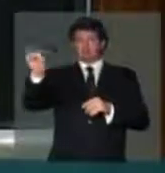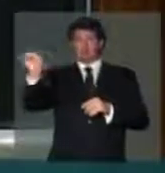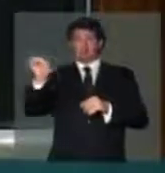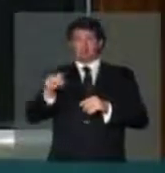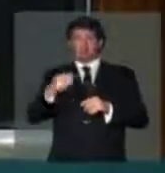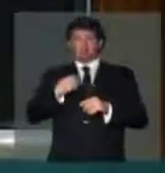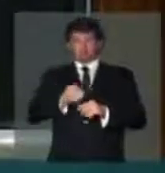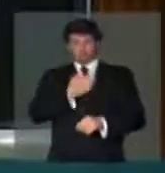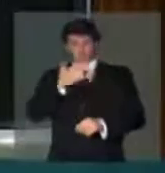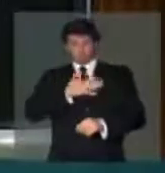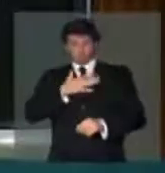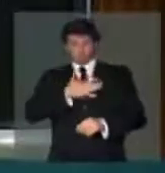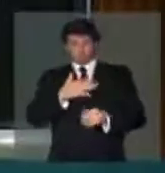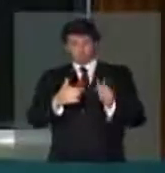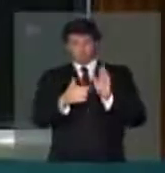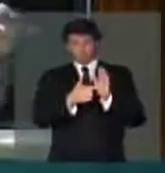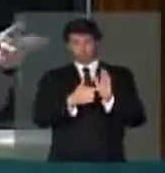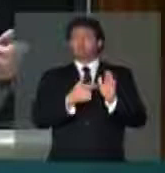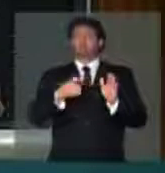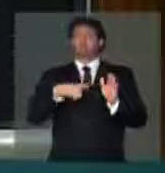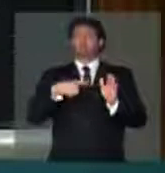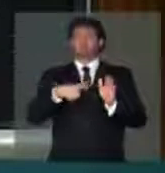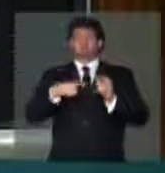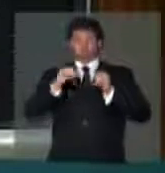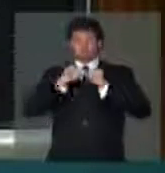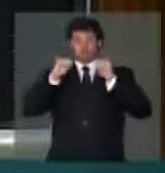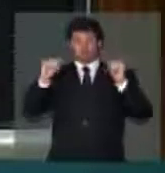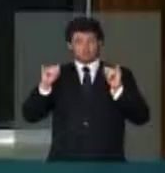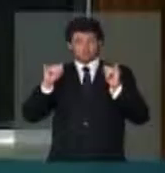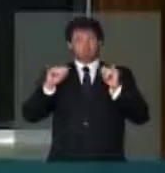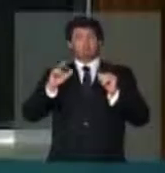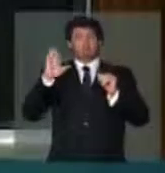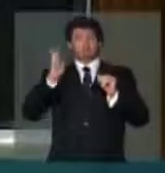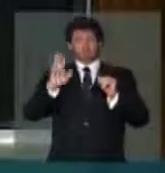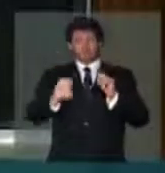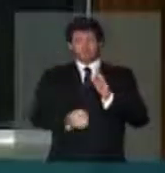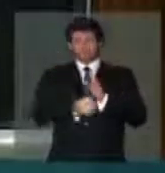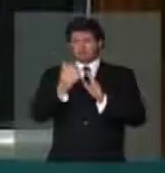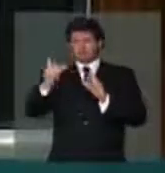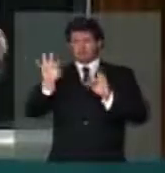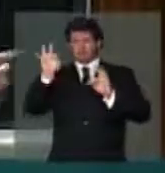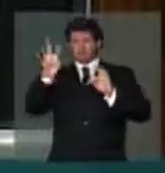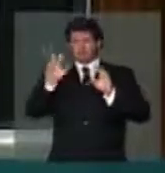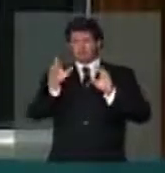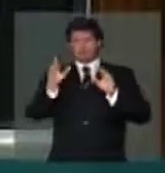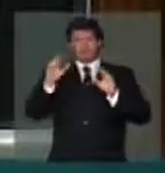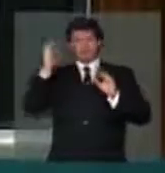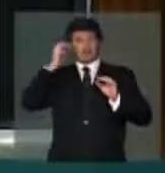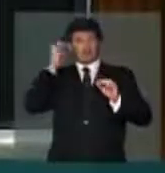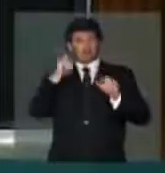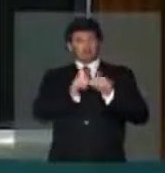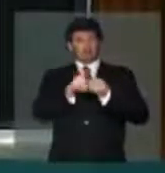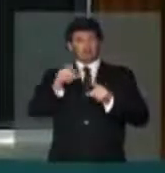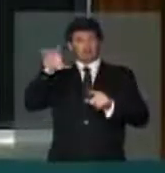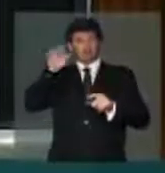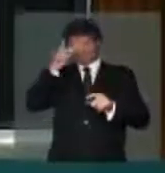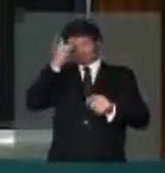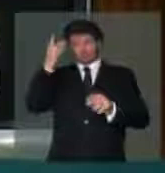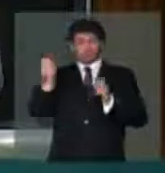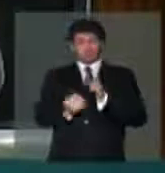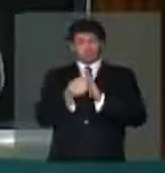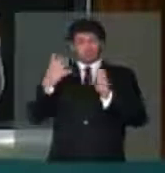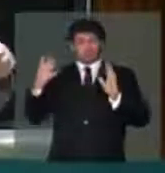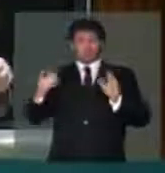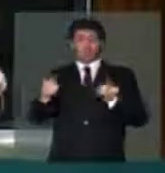este pronunciamento está sendo transmitido por muitas emissoras de rádio, dentre